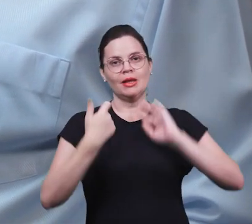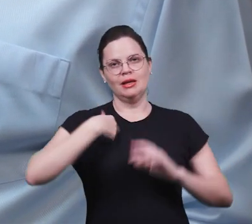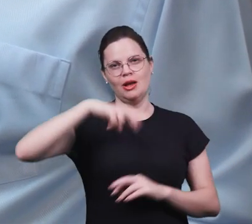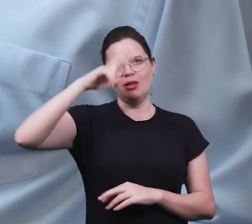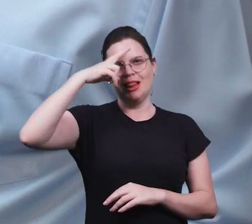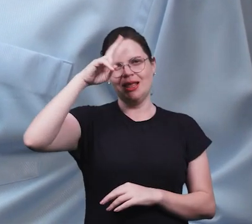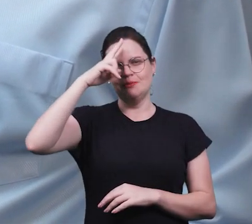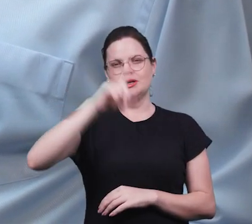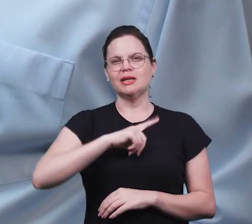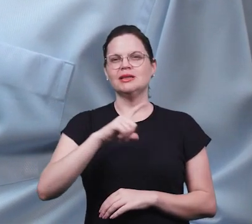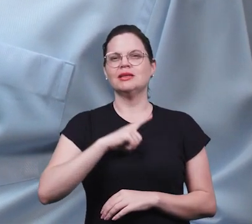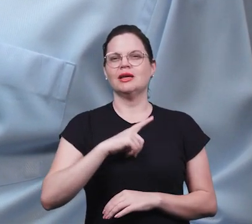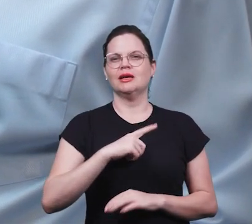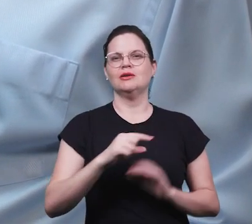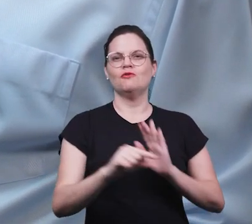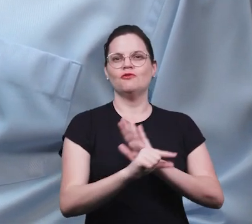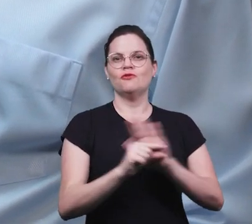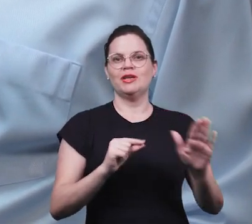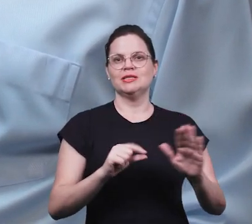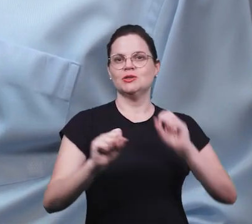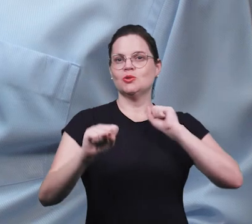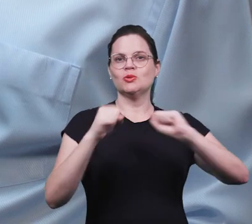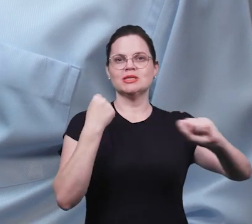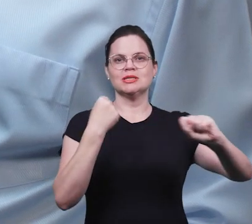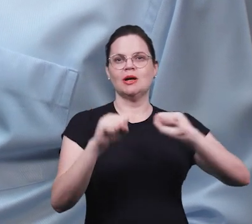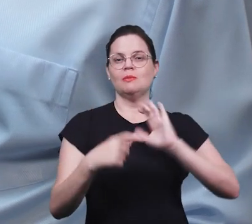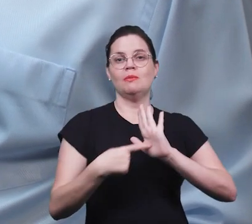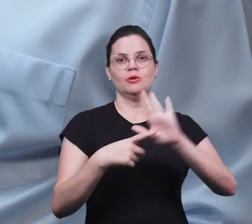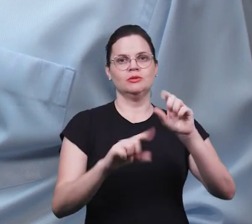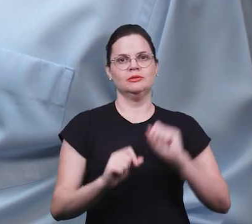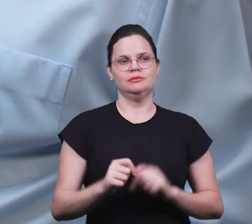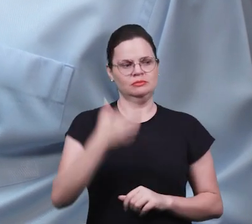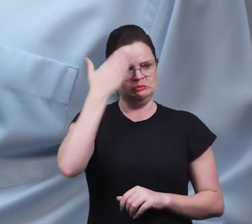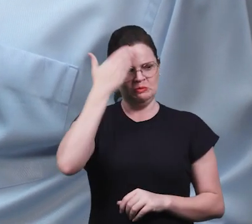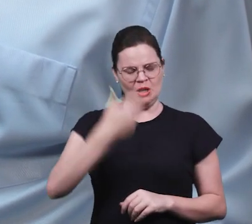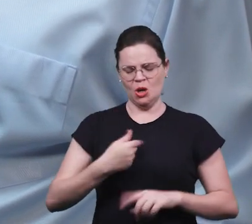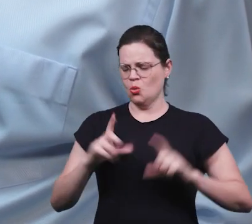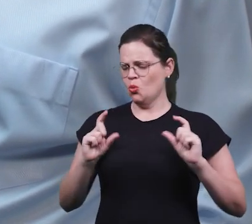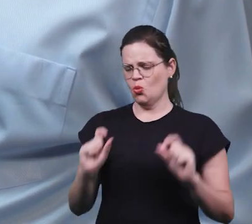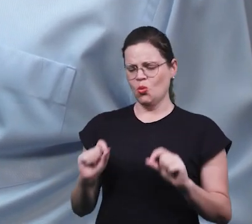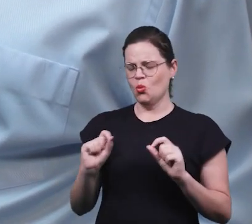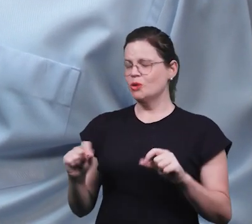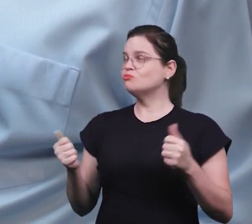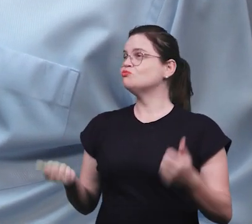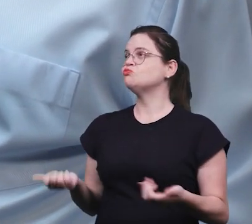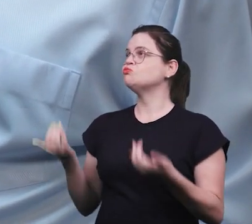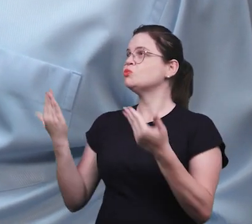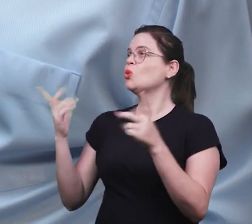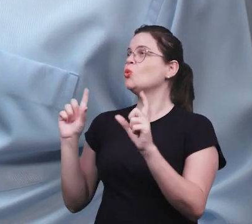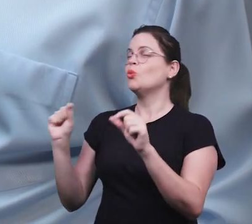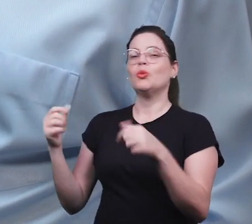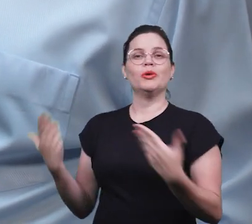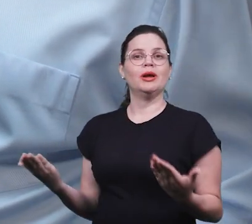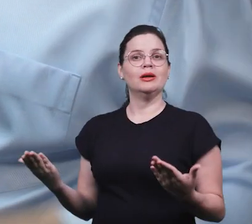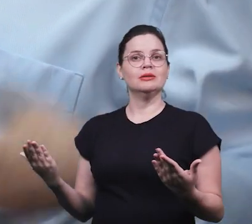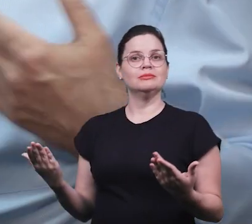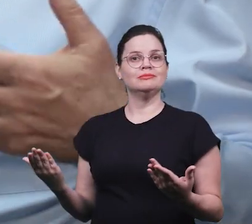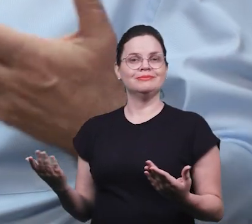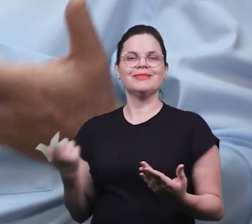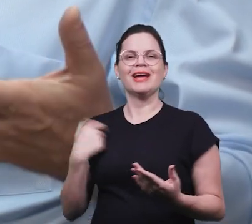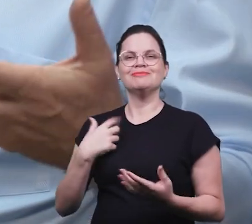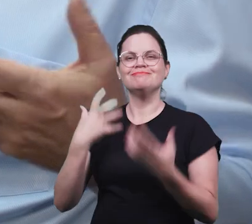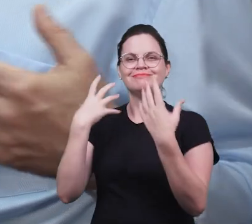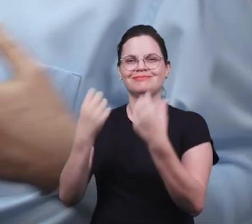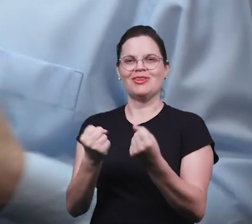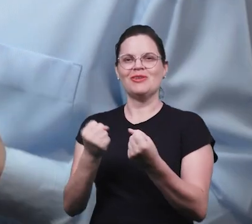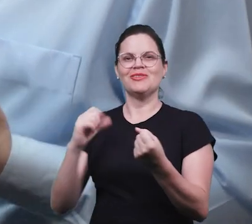Salmo 116, né? Que darei eu ao Senhor? Tomarei o cálice da salvação, né? E invocarei